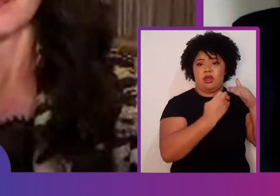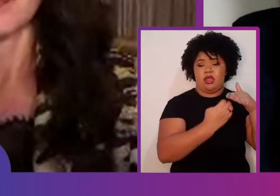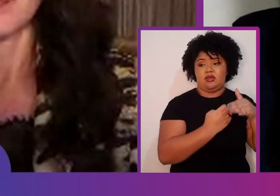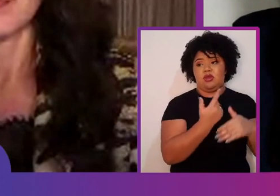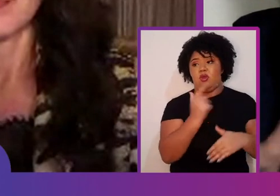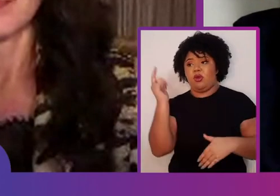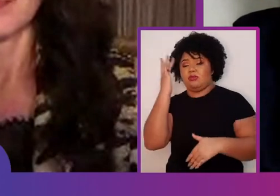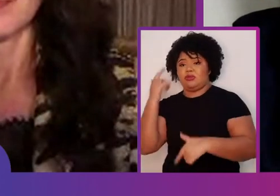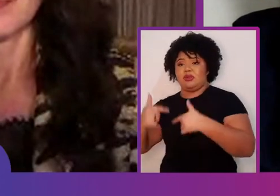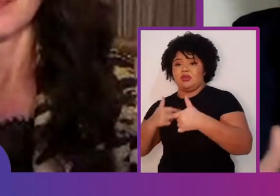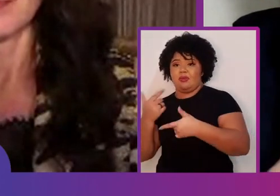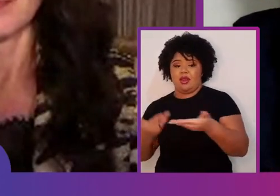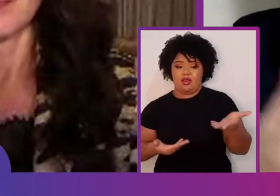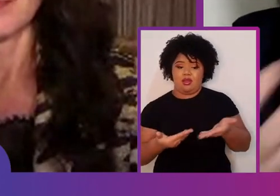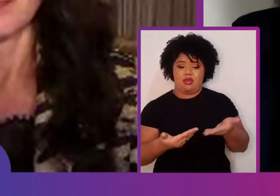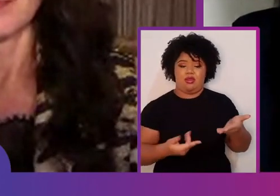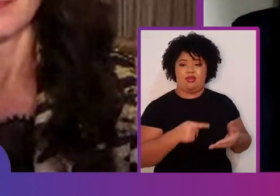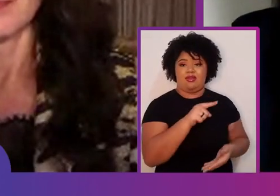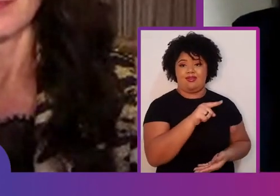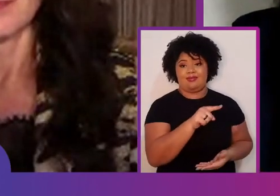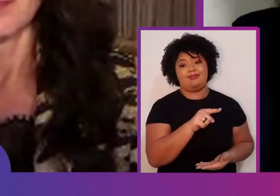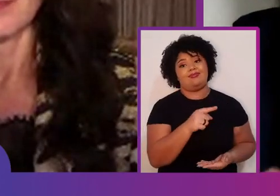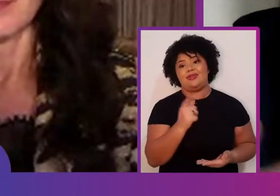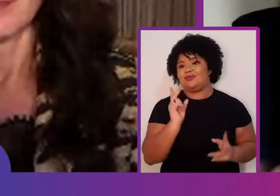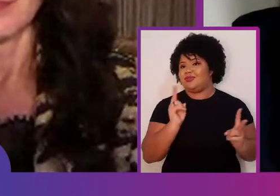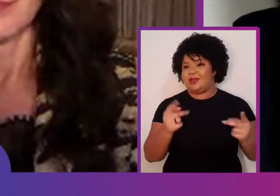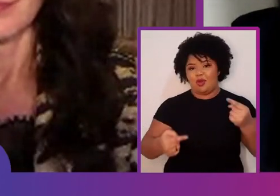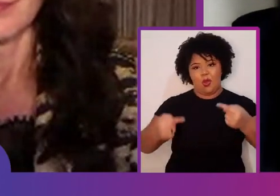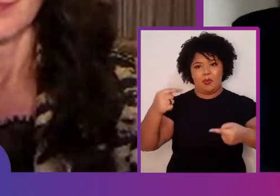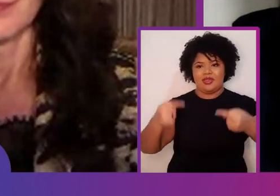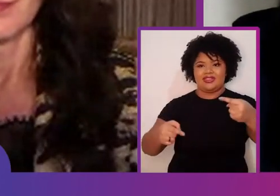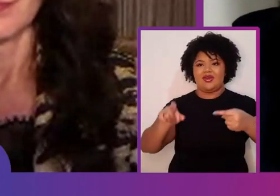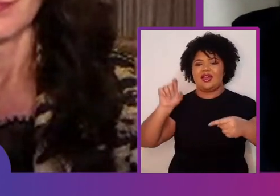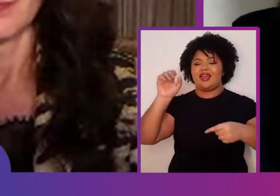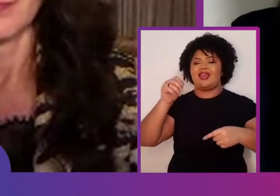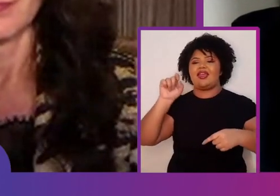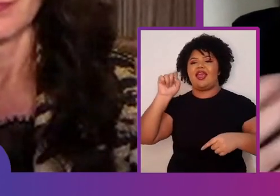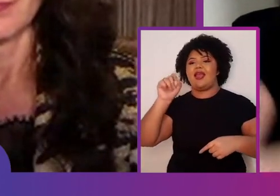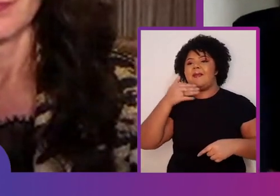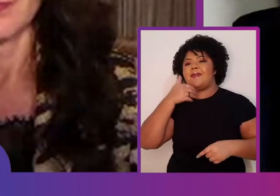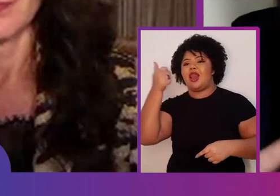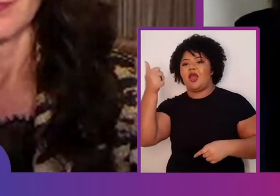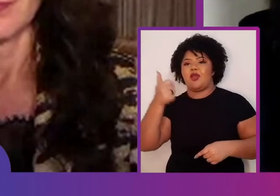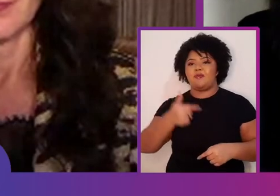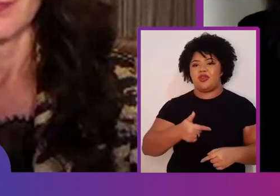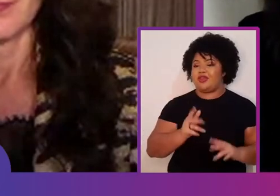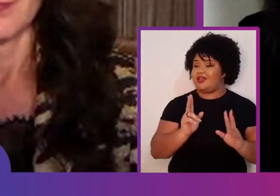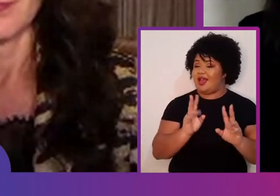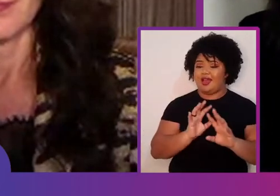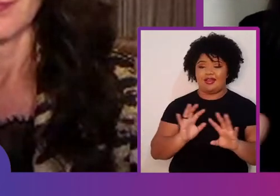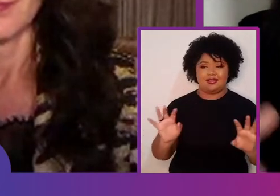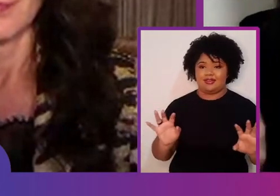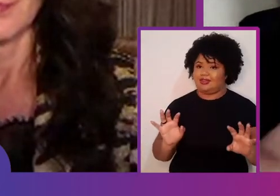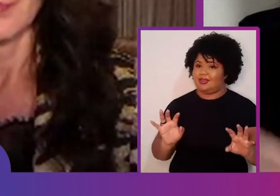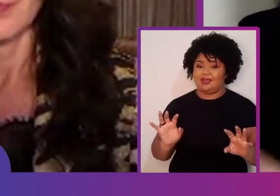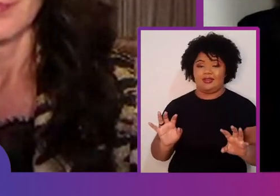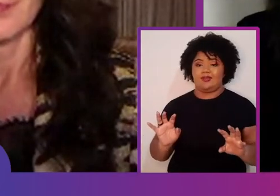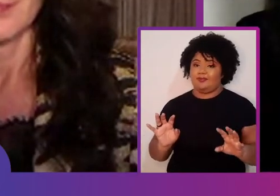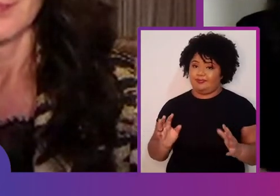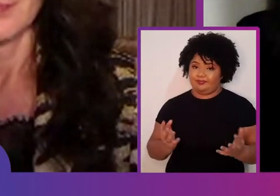vai existir neste modelo. E ninguém hoje acredita num modelo diferente como esse, até mesmo as pessoas